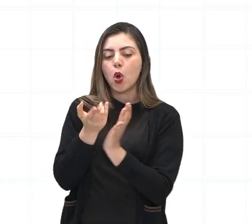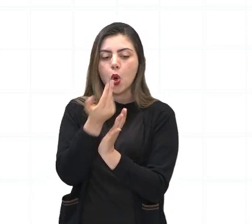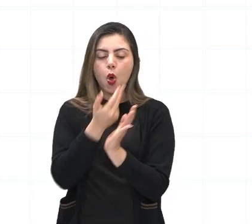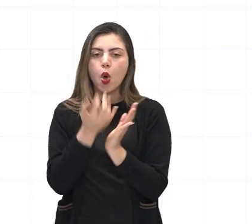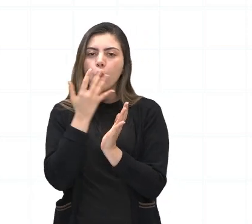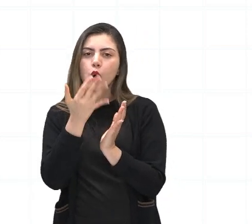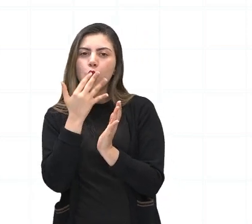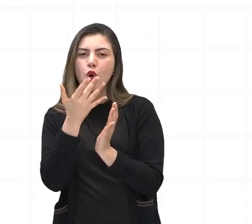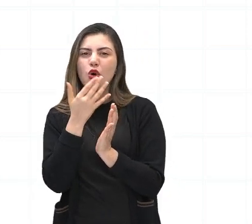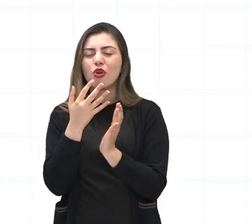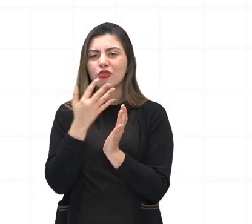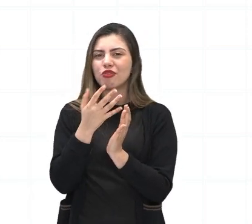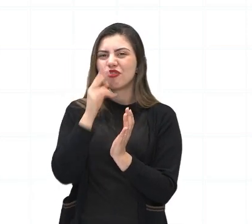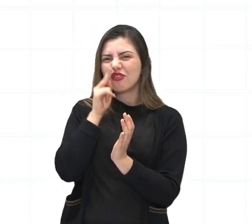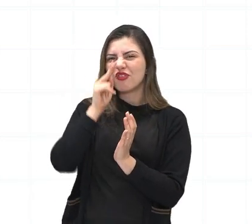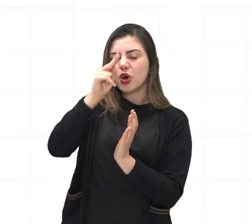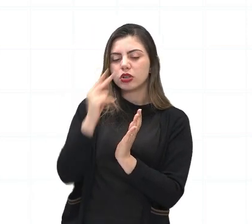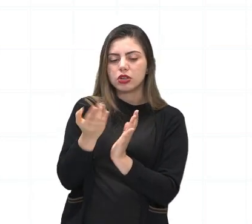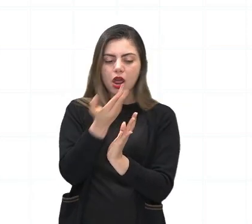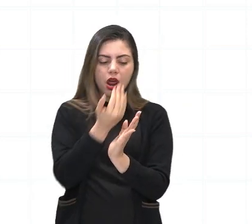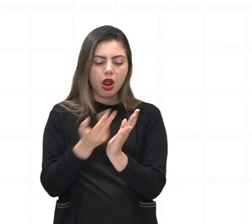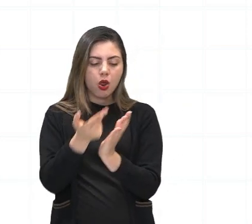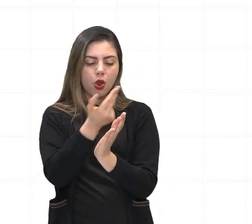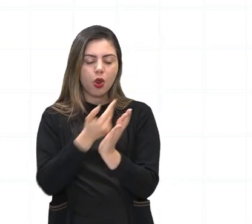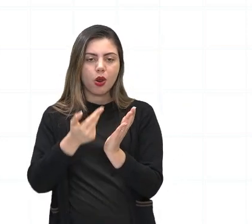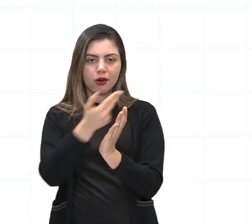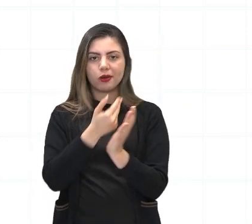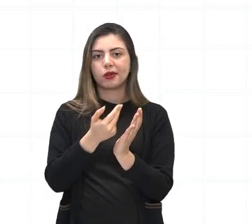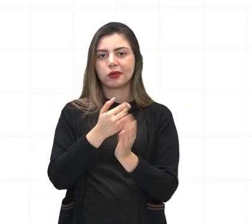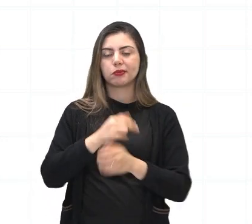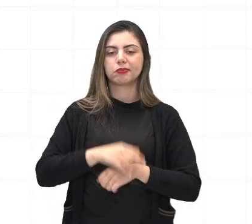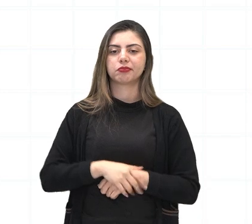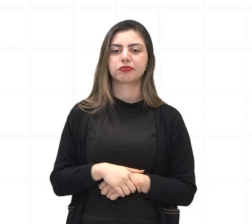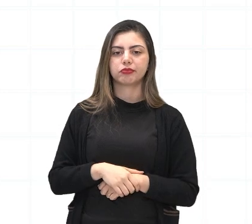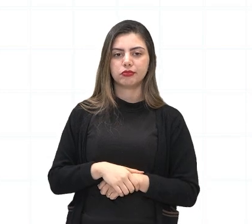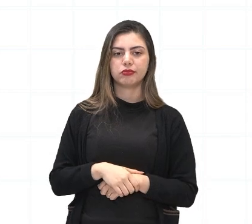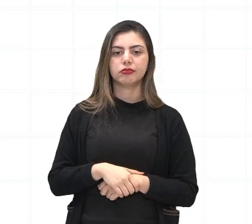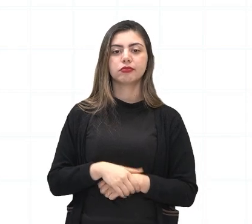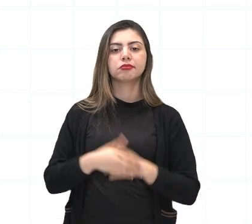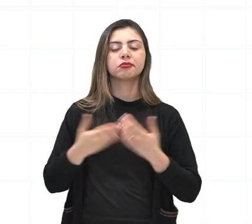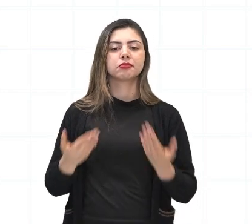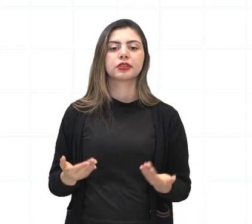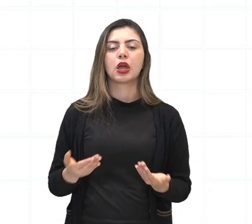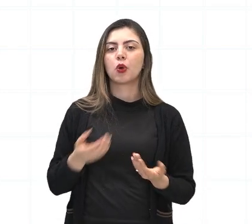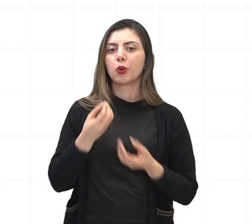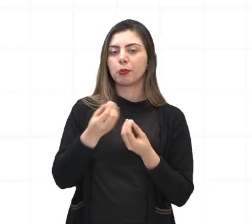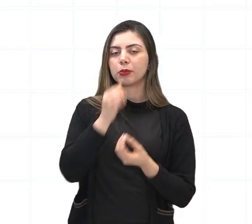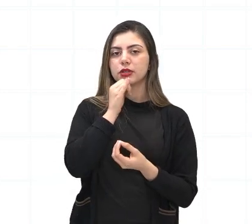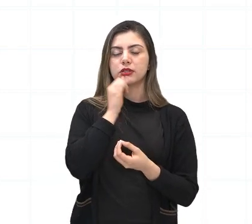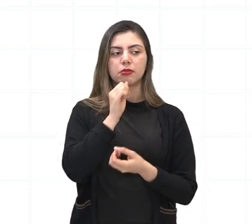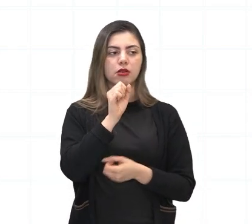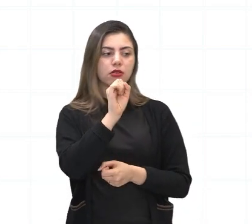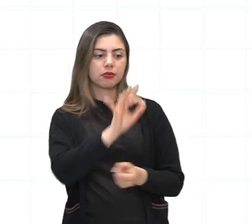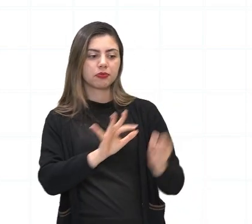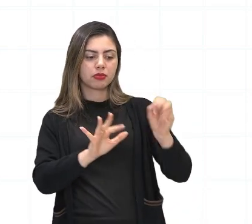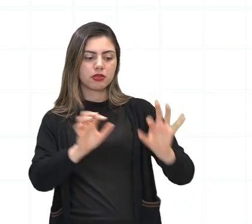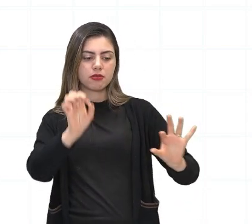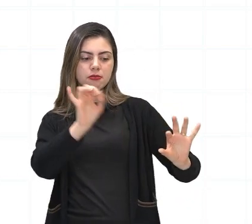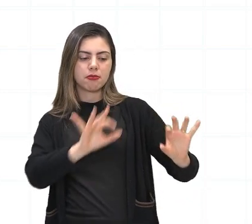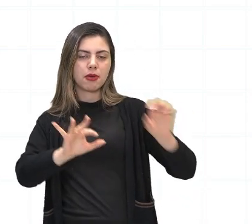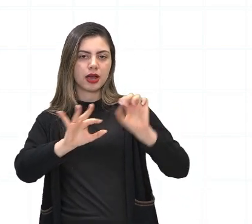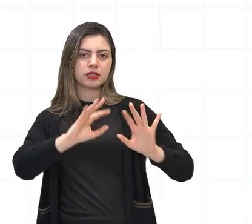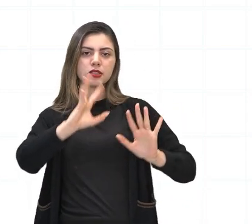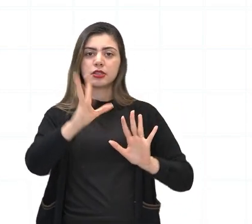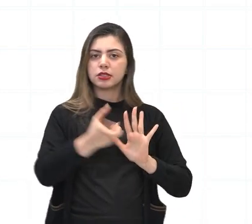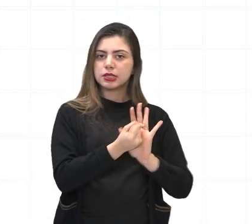inusitadas e usadas na publicidade eles escolhiam as imagens e os símbolos